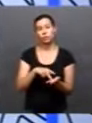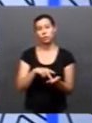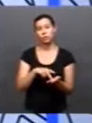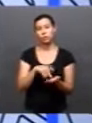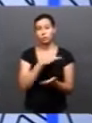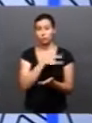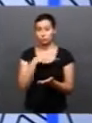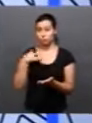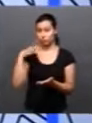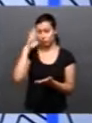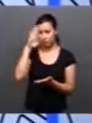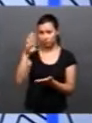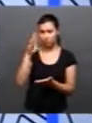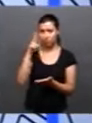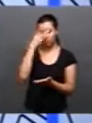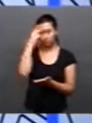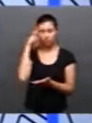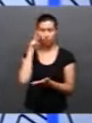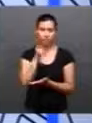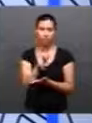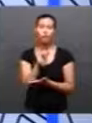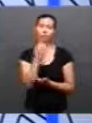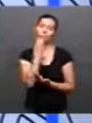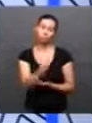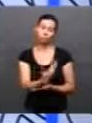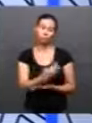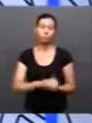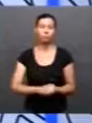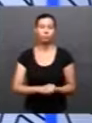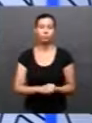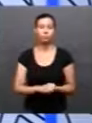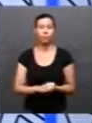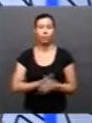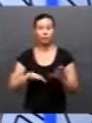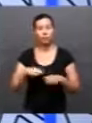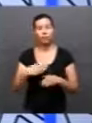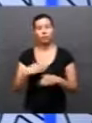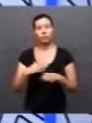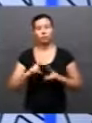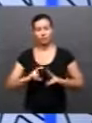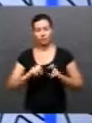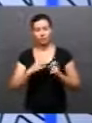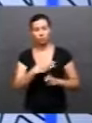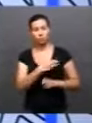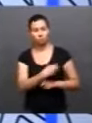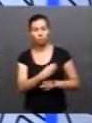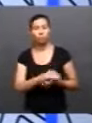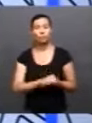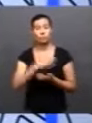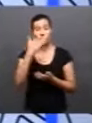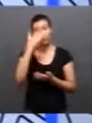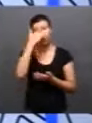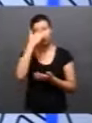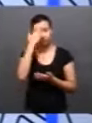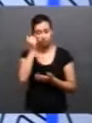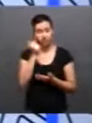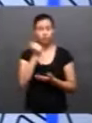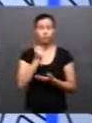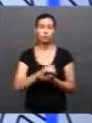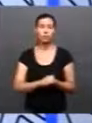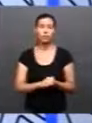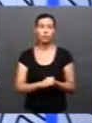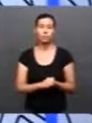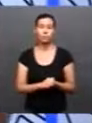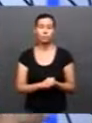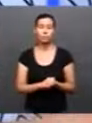forma muito boa, né? Essa prática de câncer de mama. Quanto tempo nós sabemos que uma das prevenções, um amigo